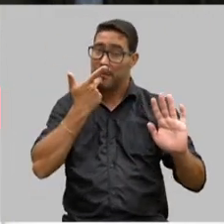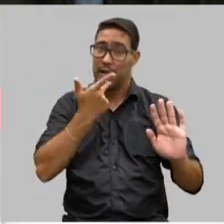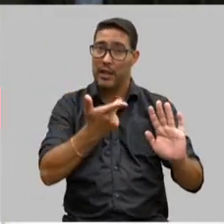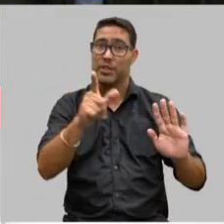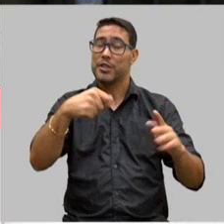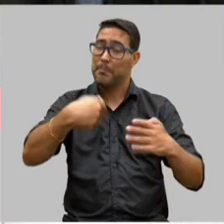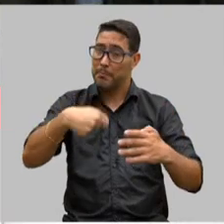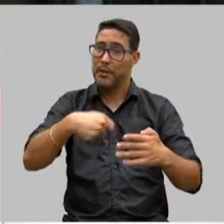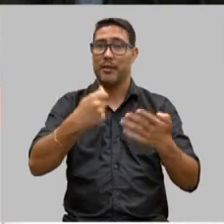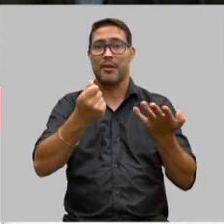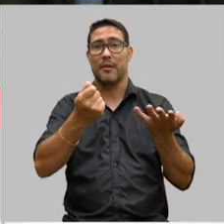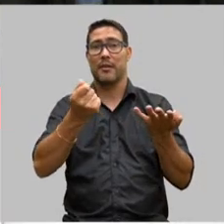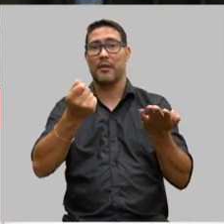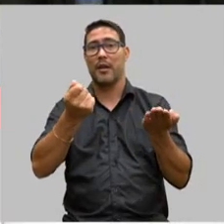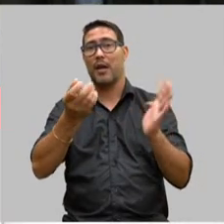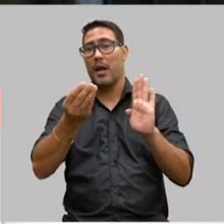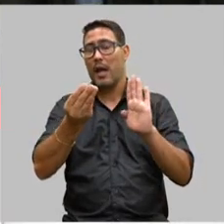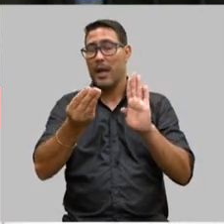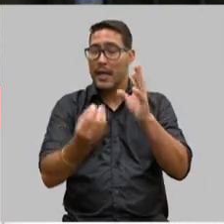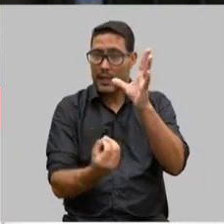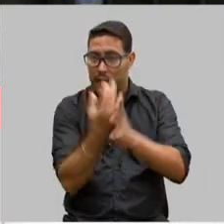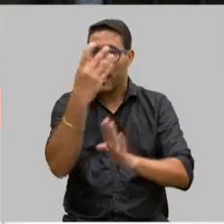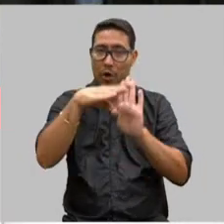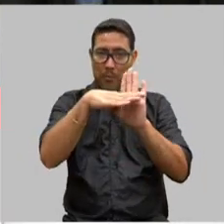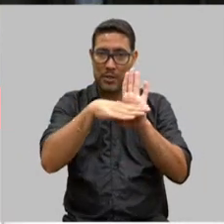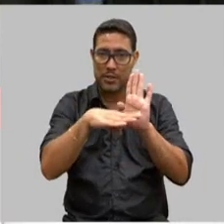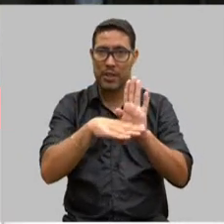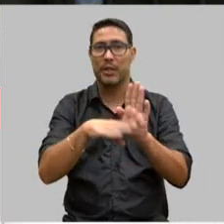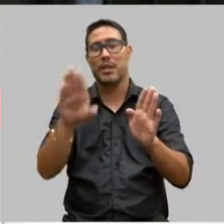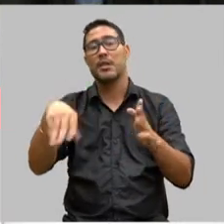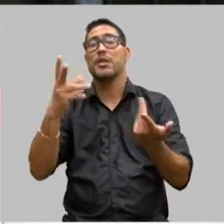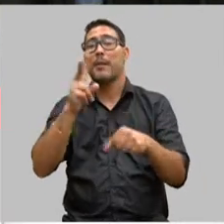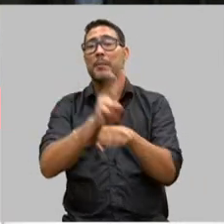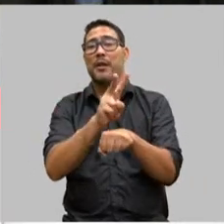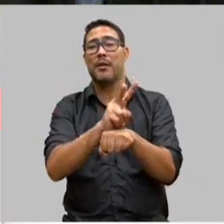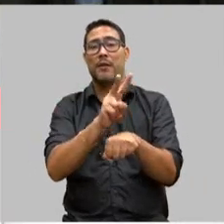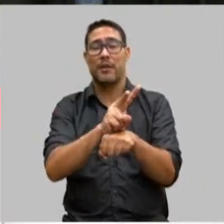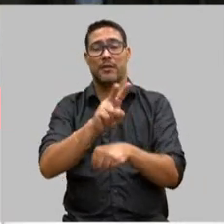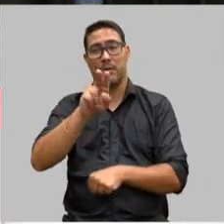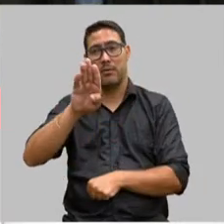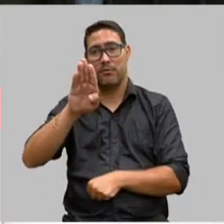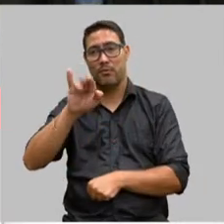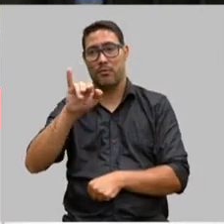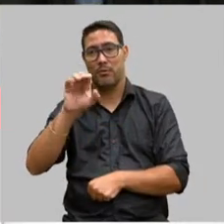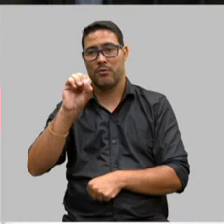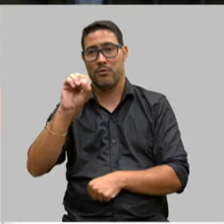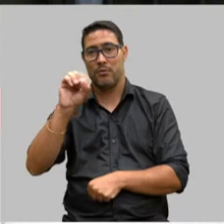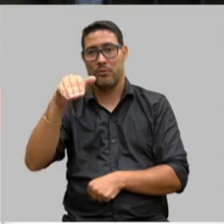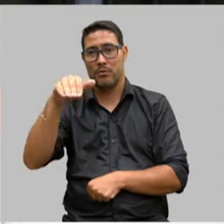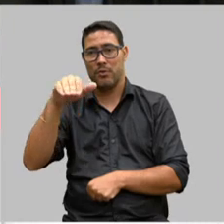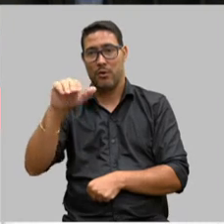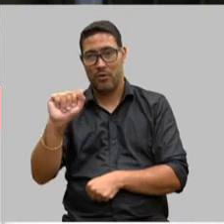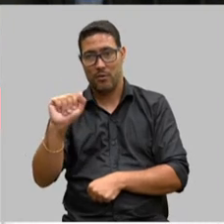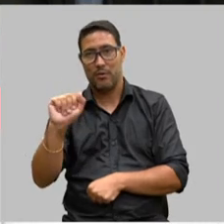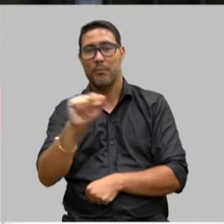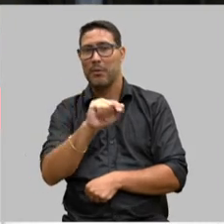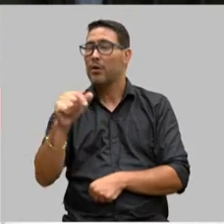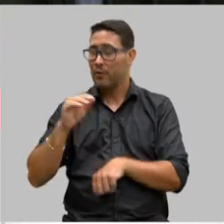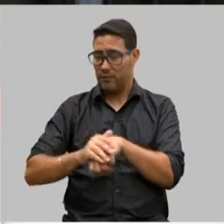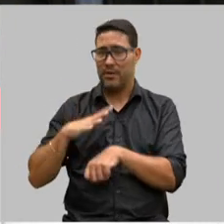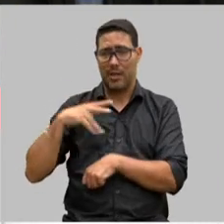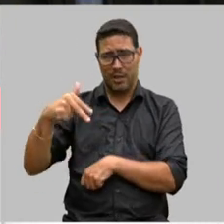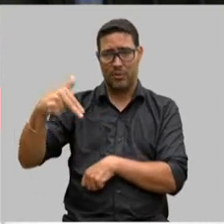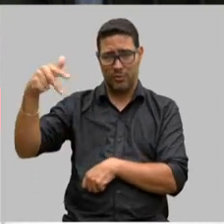agenda preservação de bioma, deputado. O senhor que é do norte, o senhor sabe, né, o Vale do Jequitinhonha, né, doutor